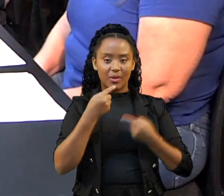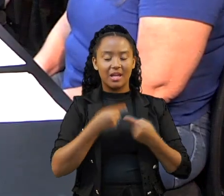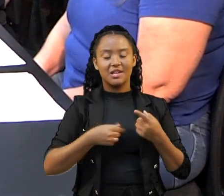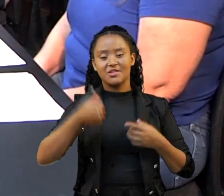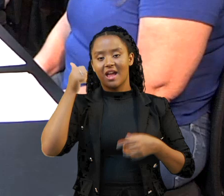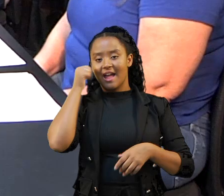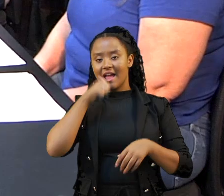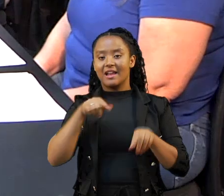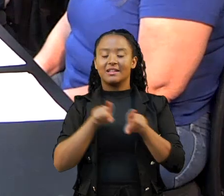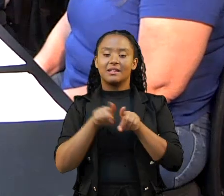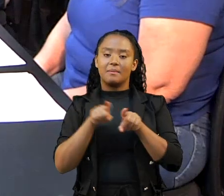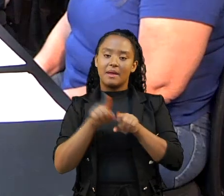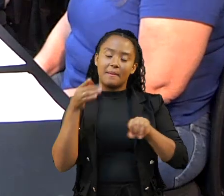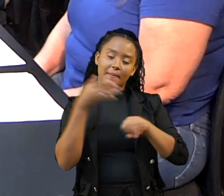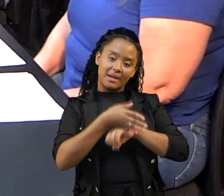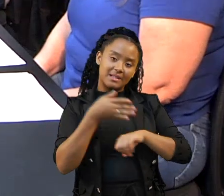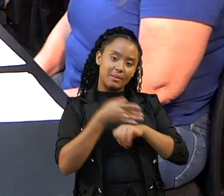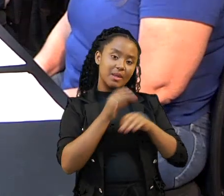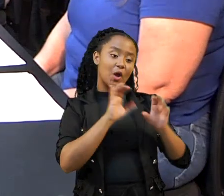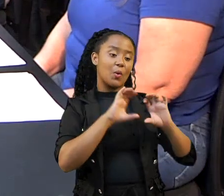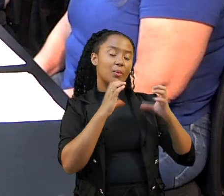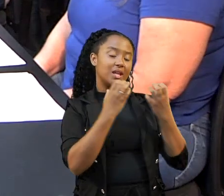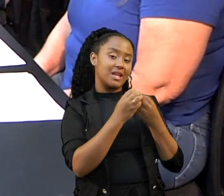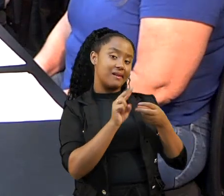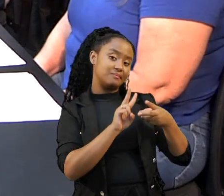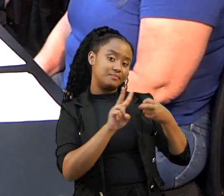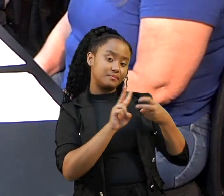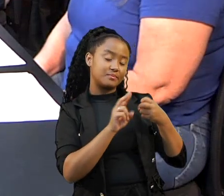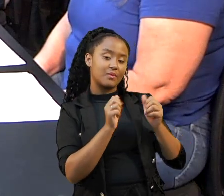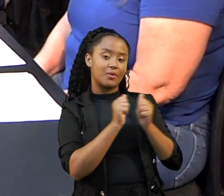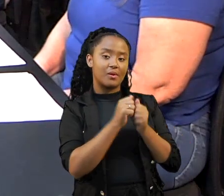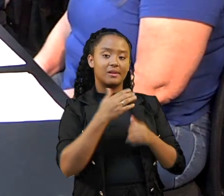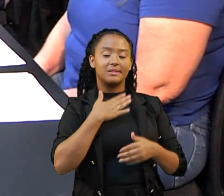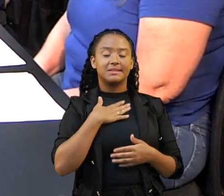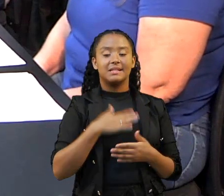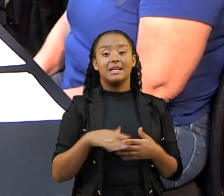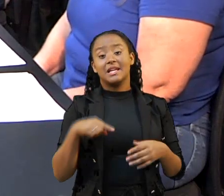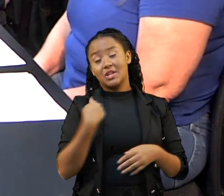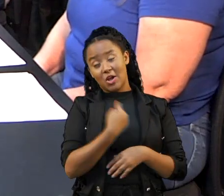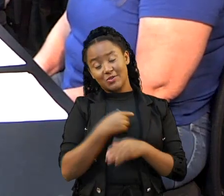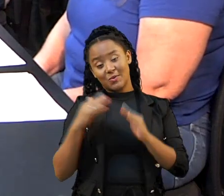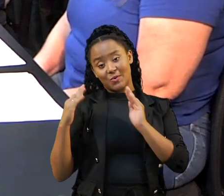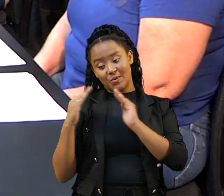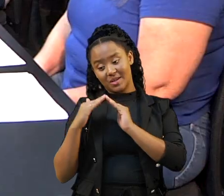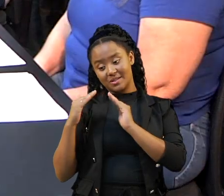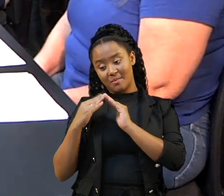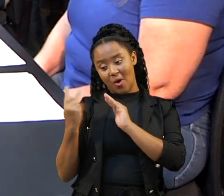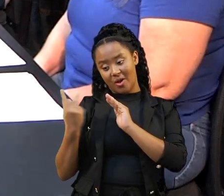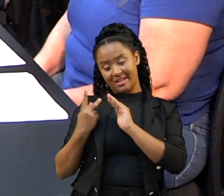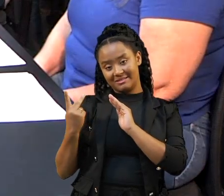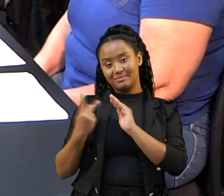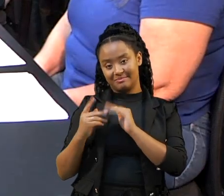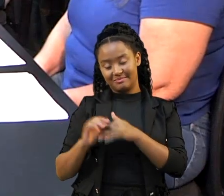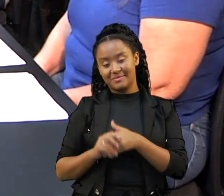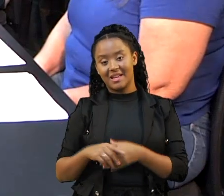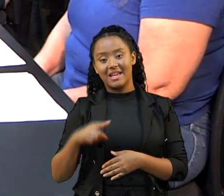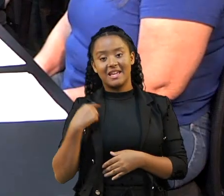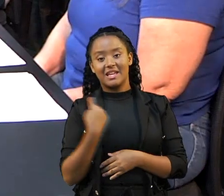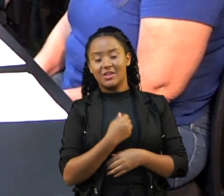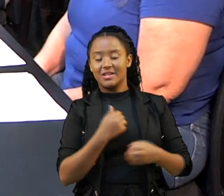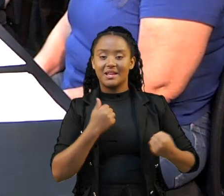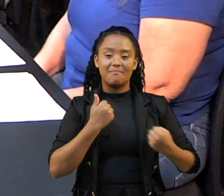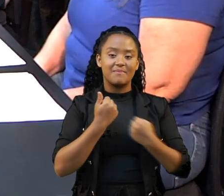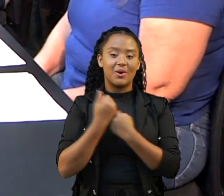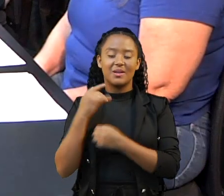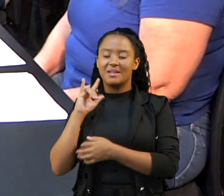faz parte, vai também na comunidade comigo. Então, a gente mora junto. E aí a gente se apoia, a